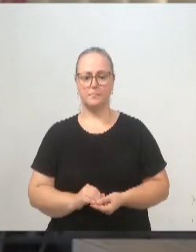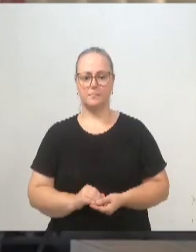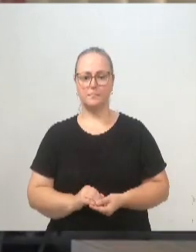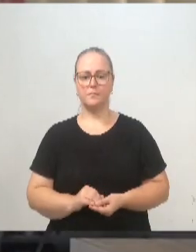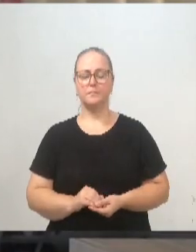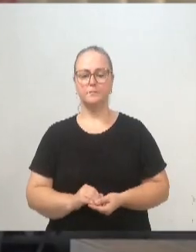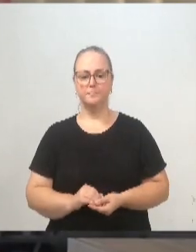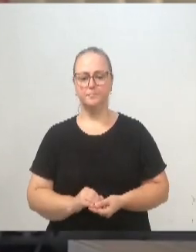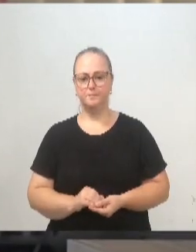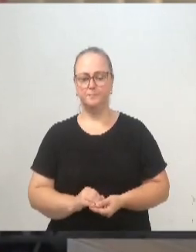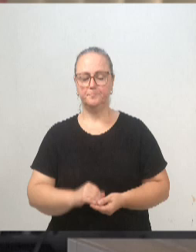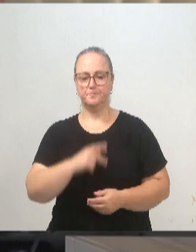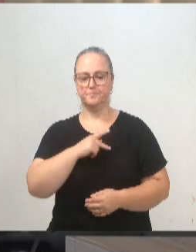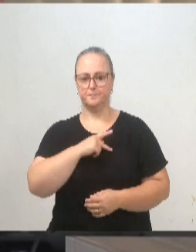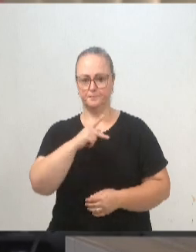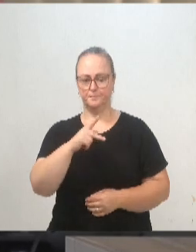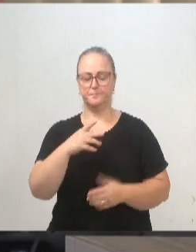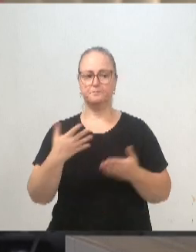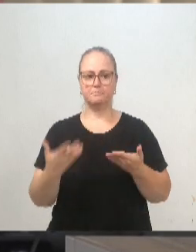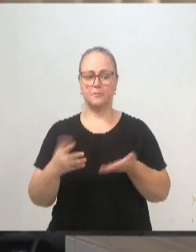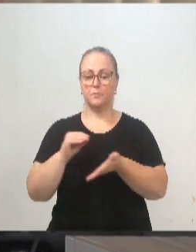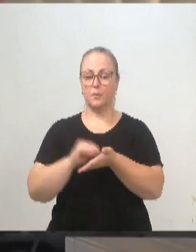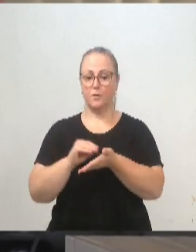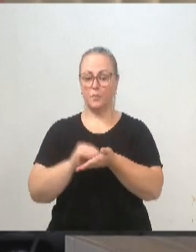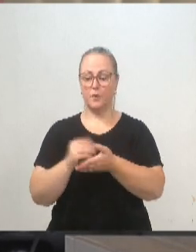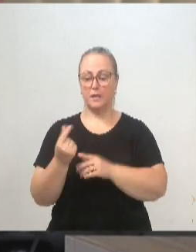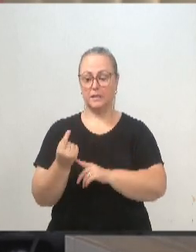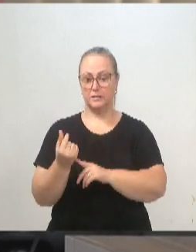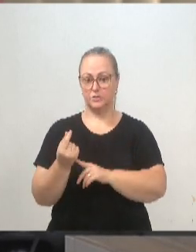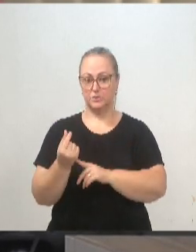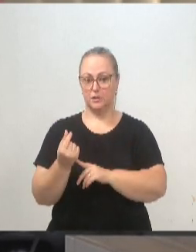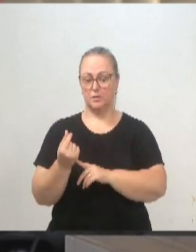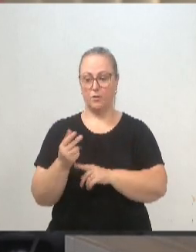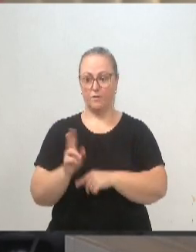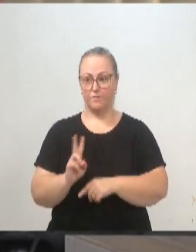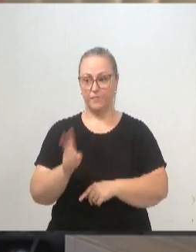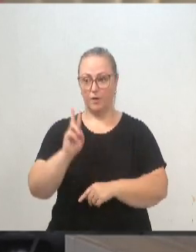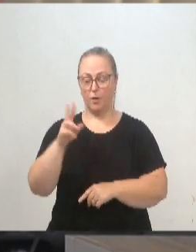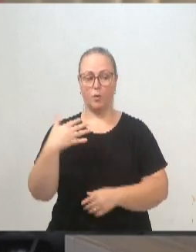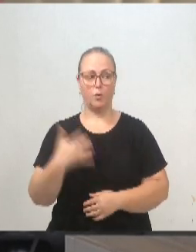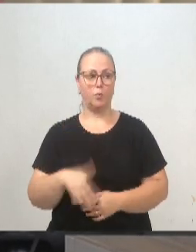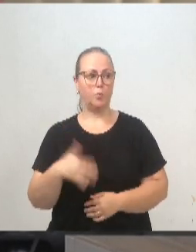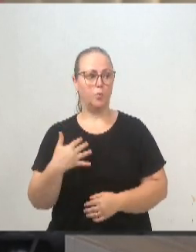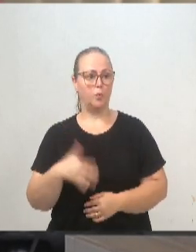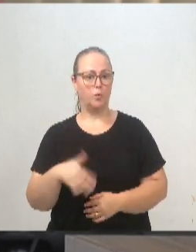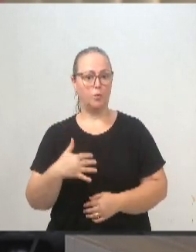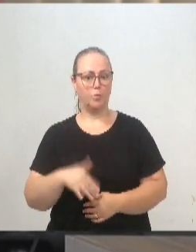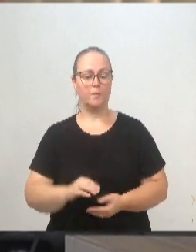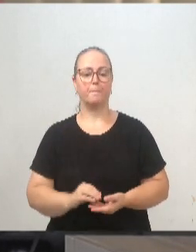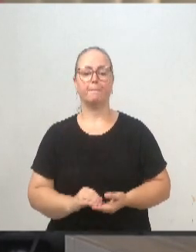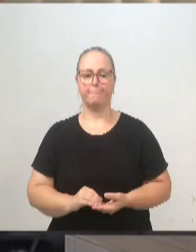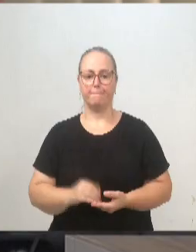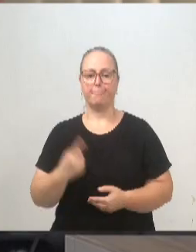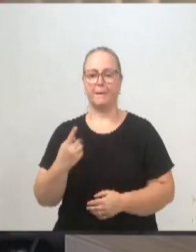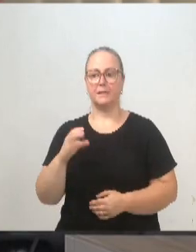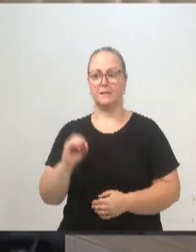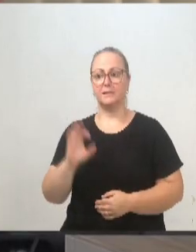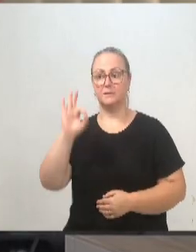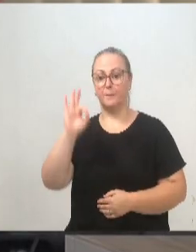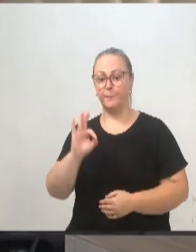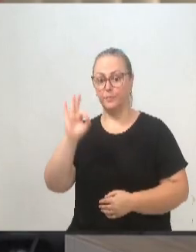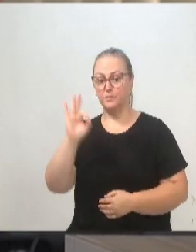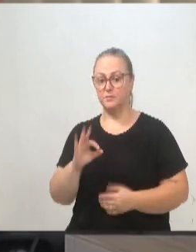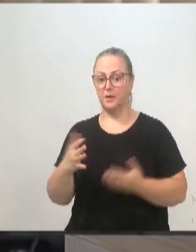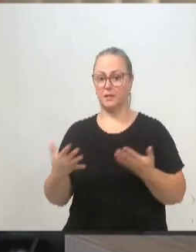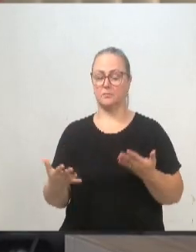Senhor presidente, o déficit projetado, ele é de um valor assombroso, até porque ele gira em torno de 10% do orçamento fiscal do município. É